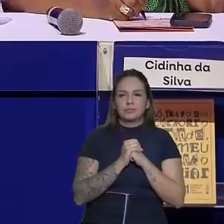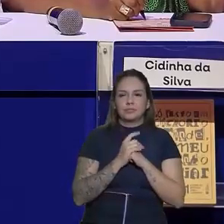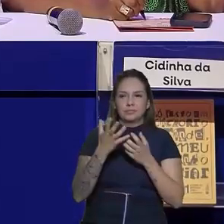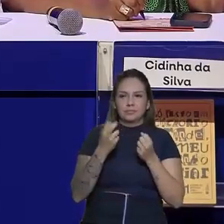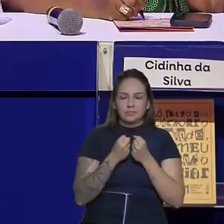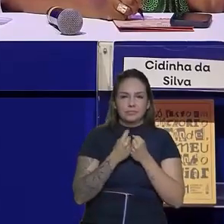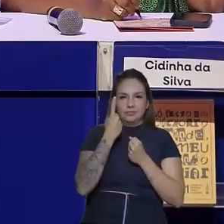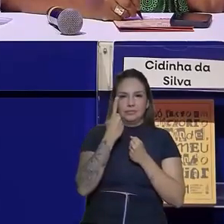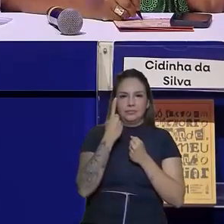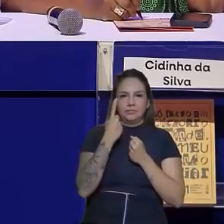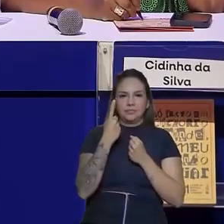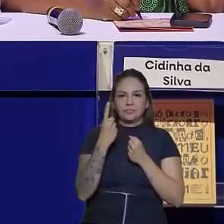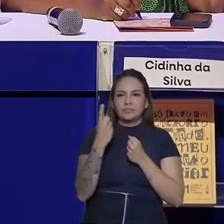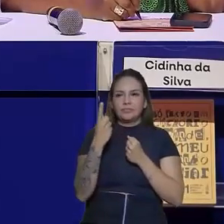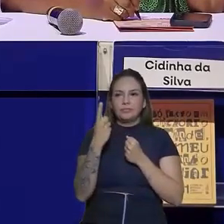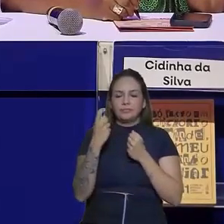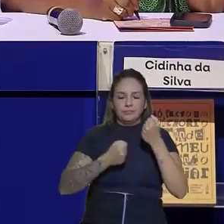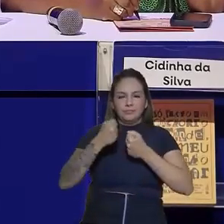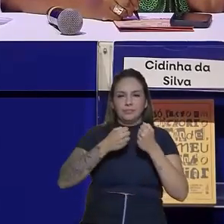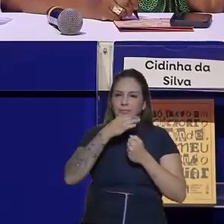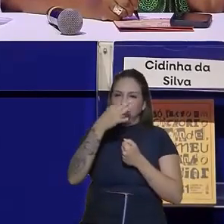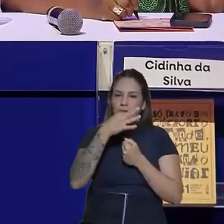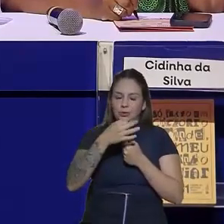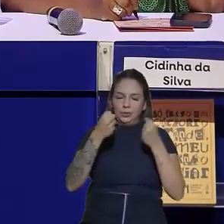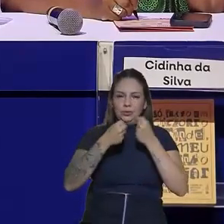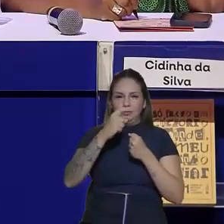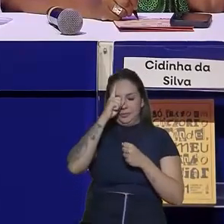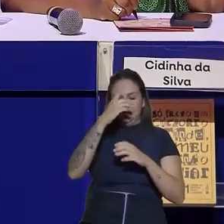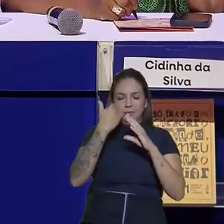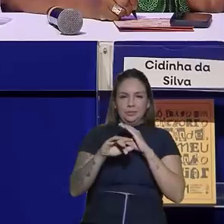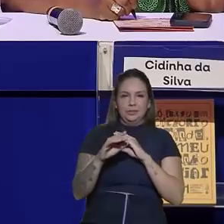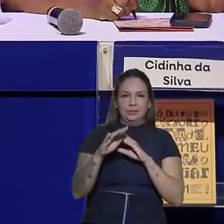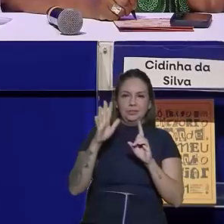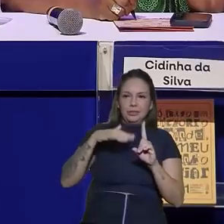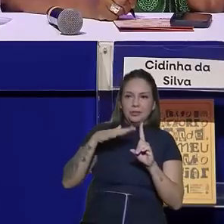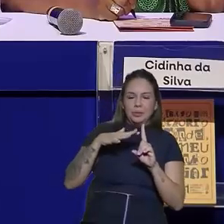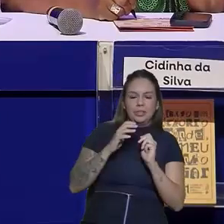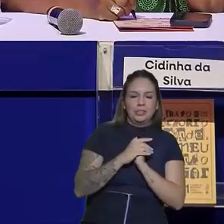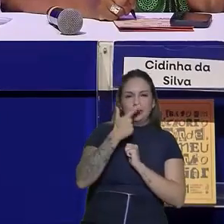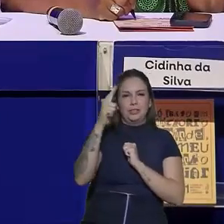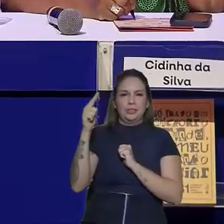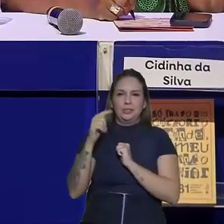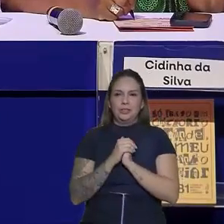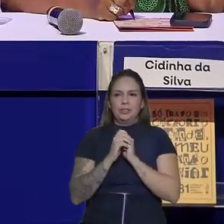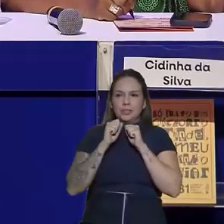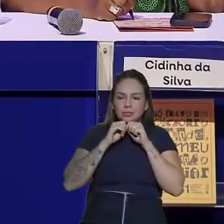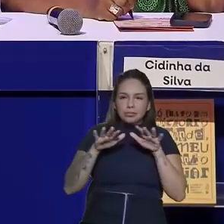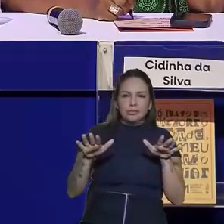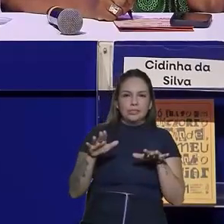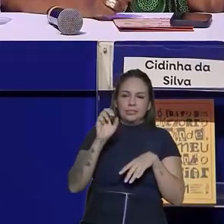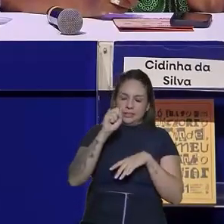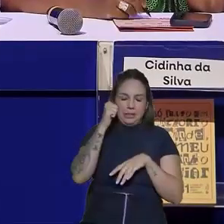para receber uma serenata ou colocar aqueles carros de som para mandar aquela homenagem cafoninha e fofa em outra pandemia.